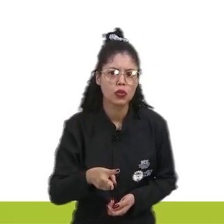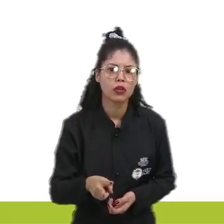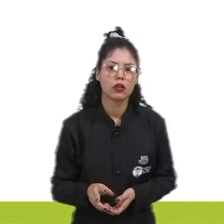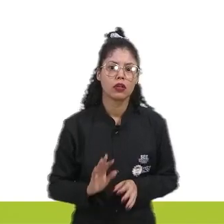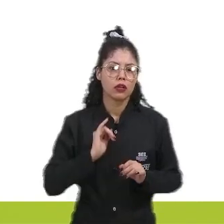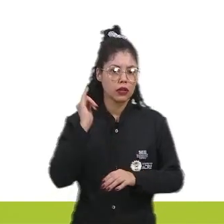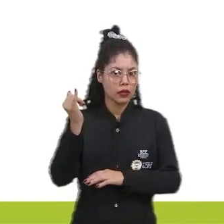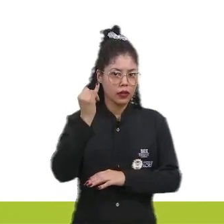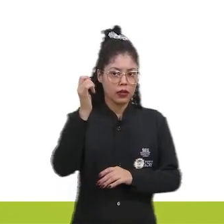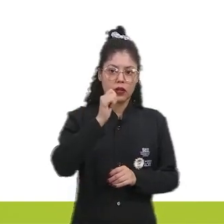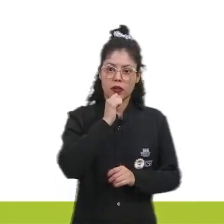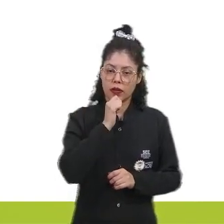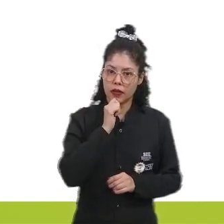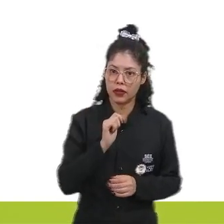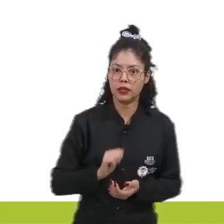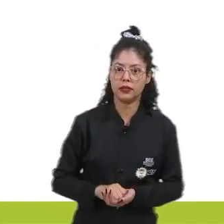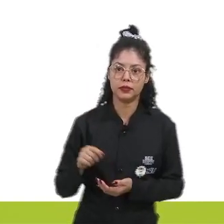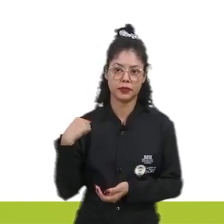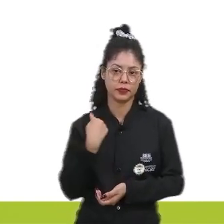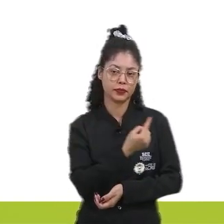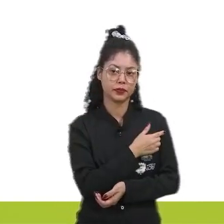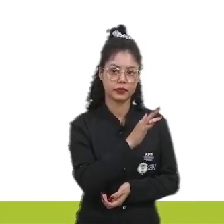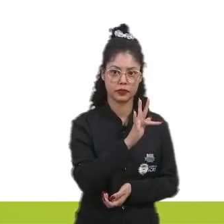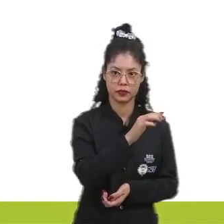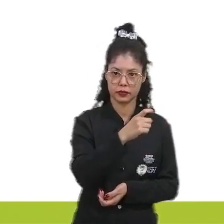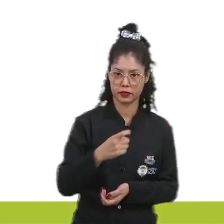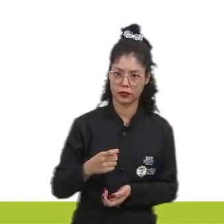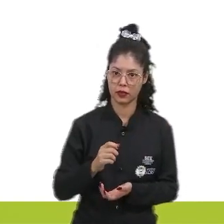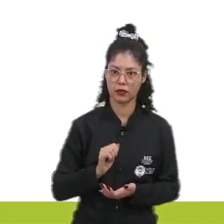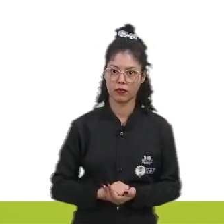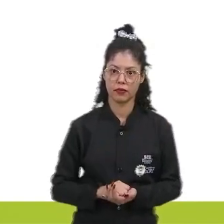é importante identificar isso, o nosso f de x,